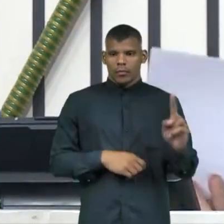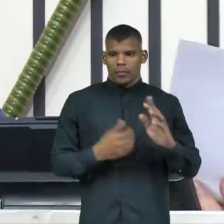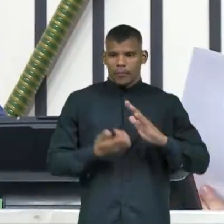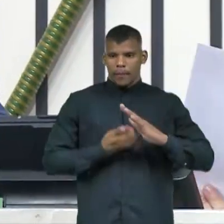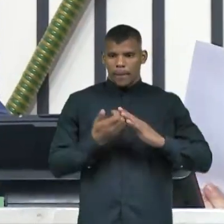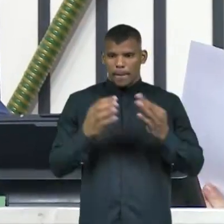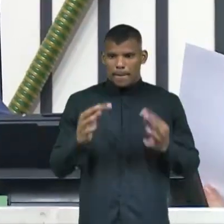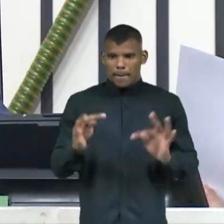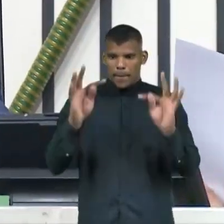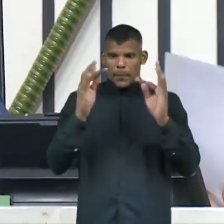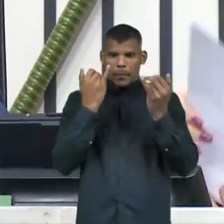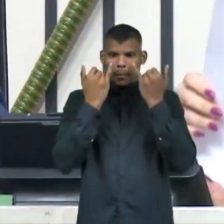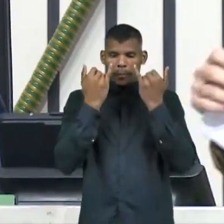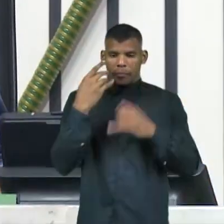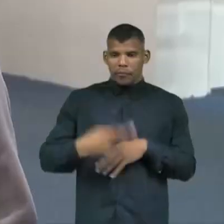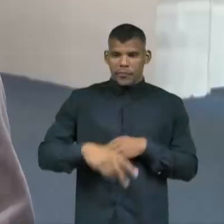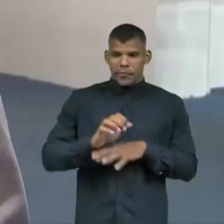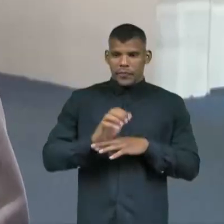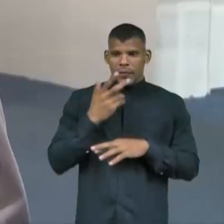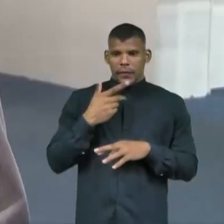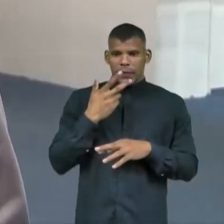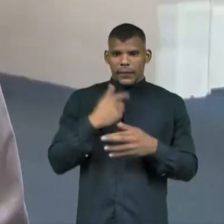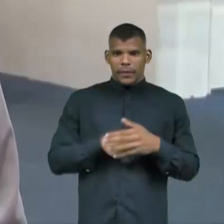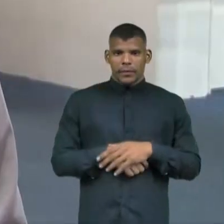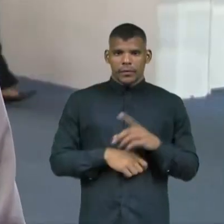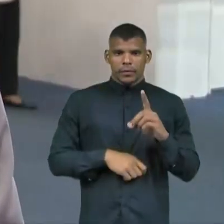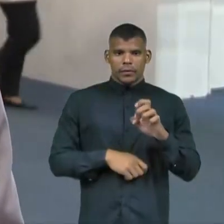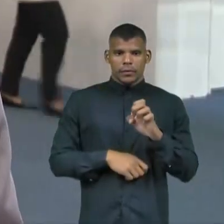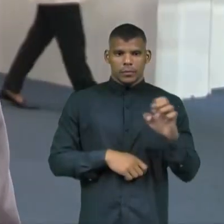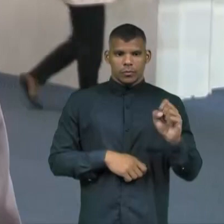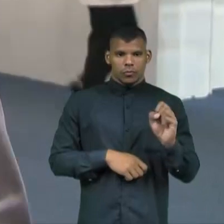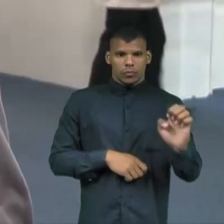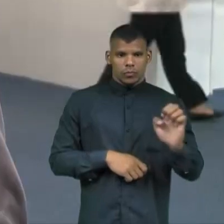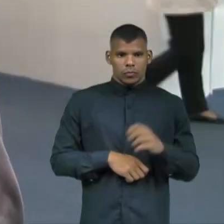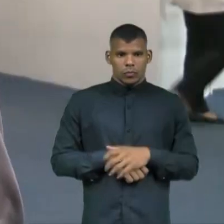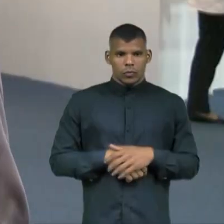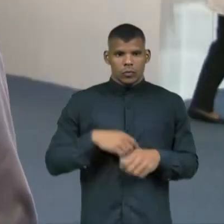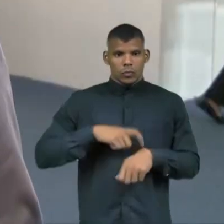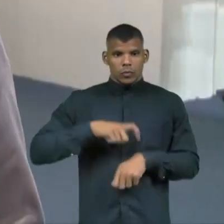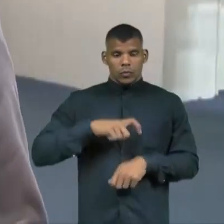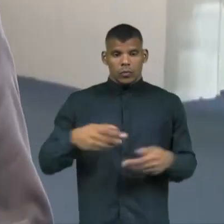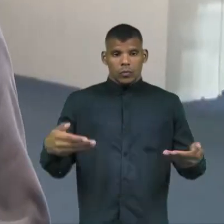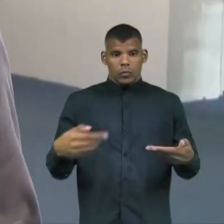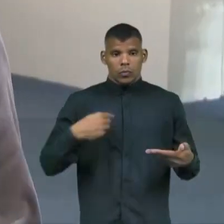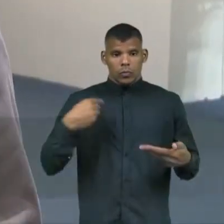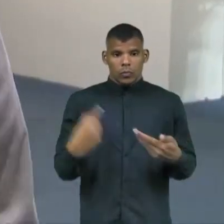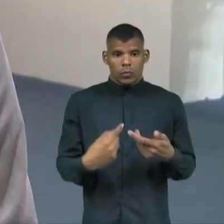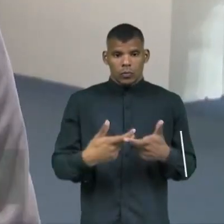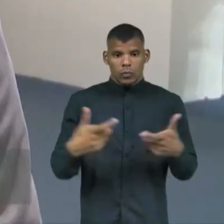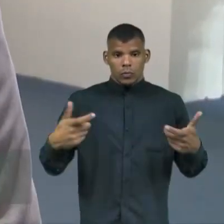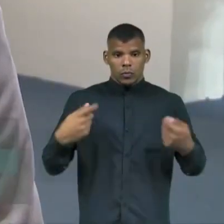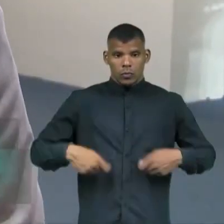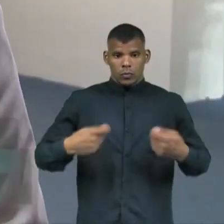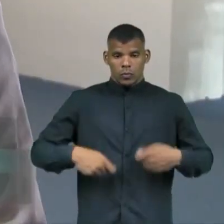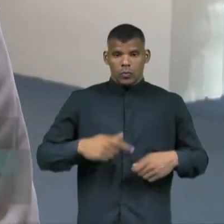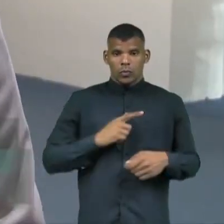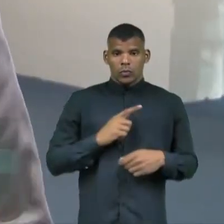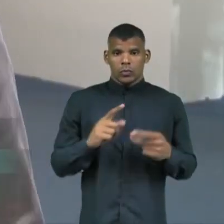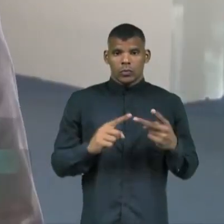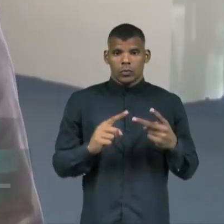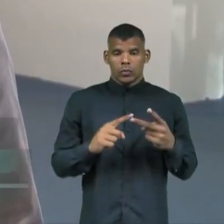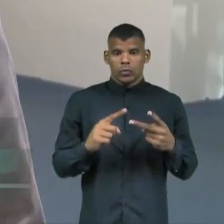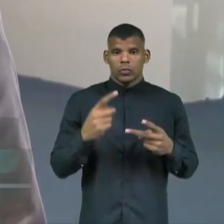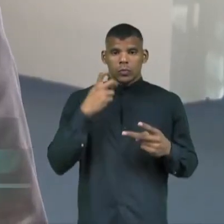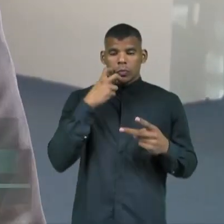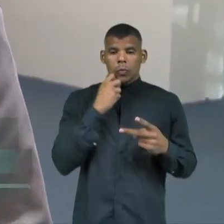da Informação do Ceará, ETICE. Chegou o momento que nós precisamos expandir. Tem um fundo que arrecada e que